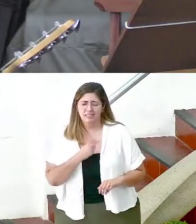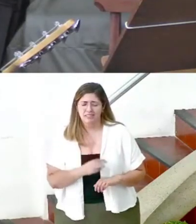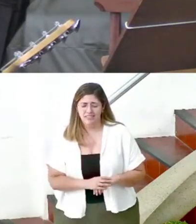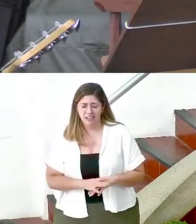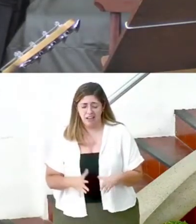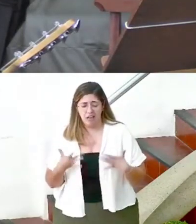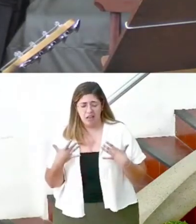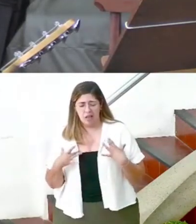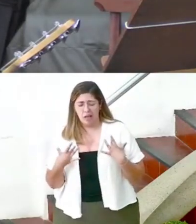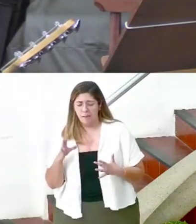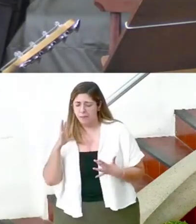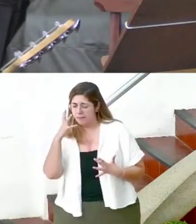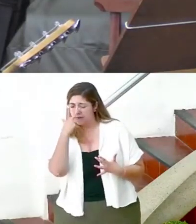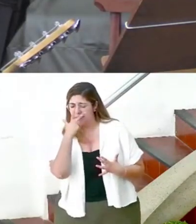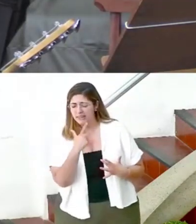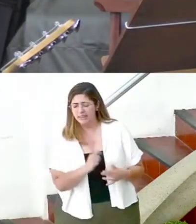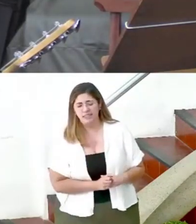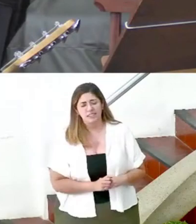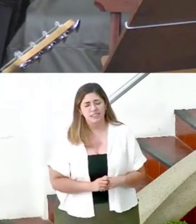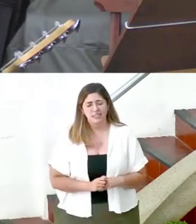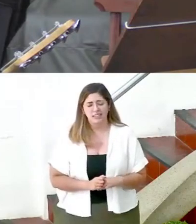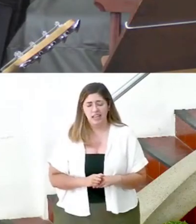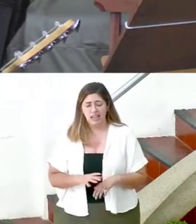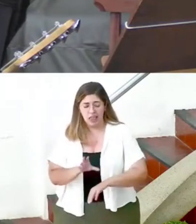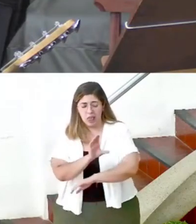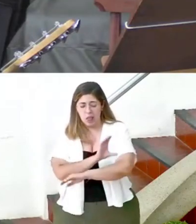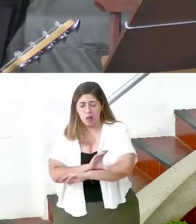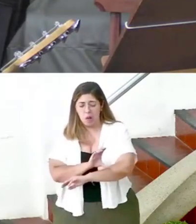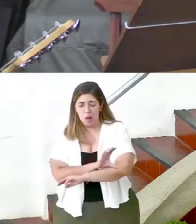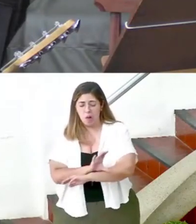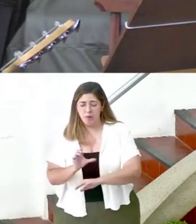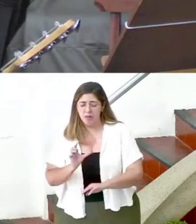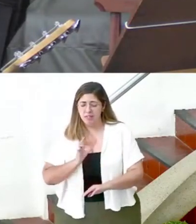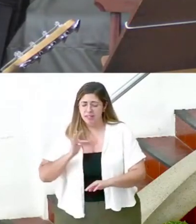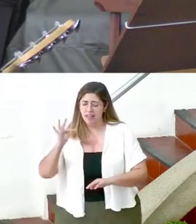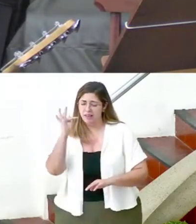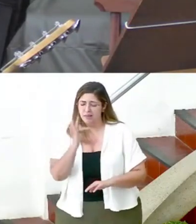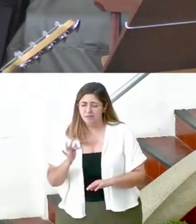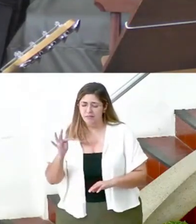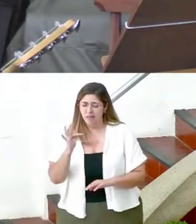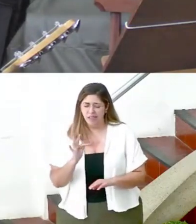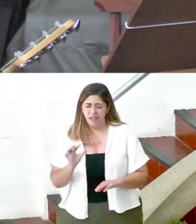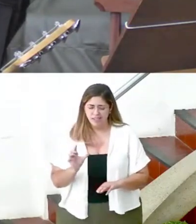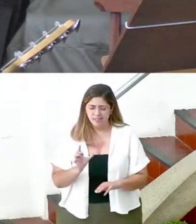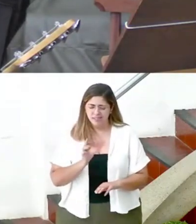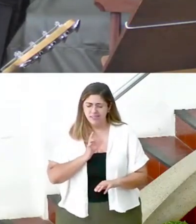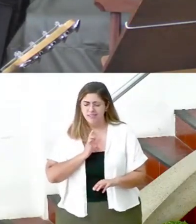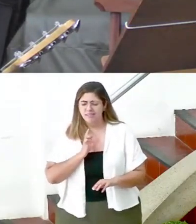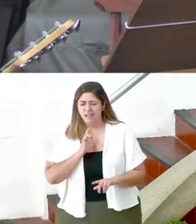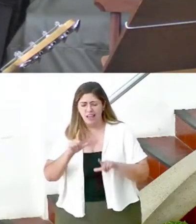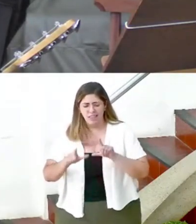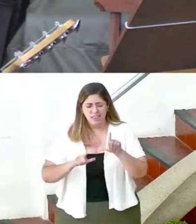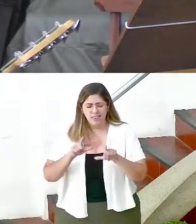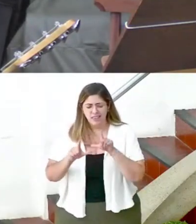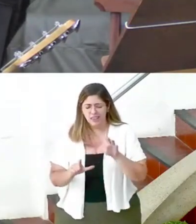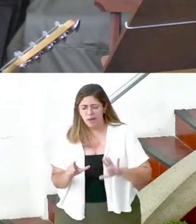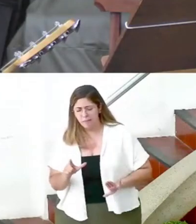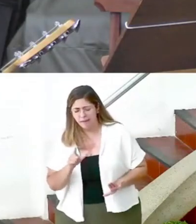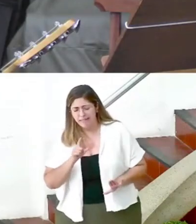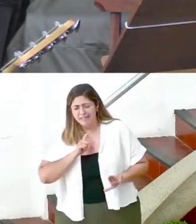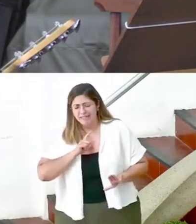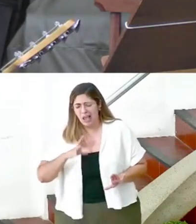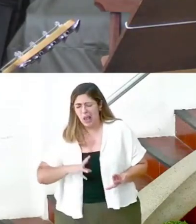estamos vestindo? Do curso que temos? Da profissão que temos? Seria